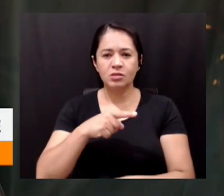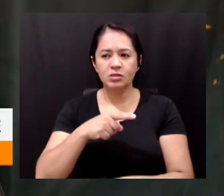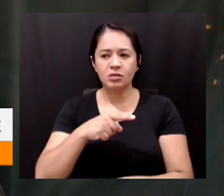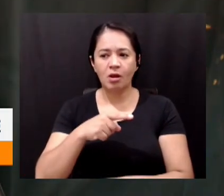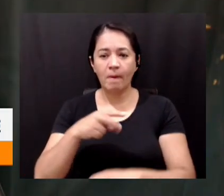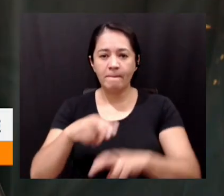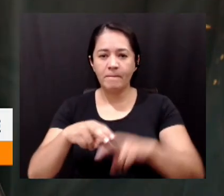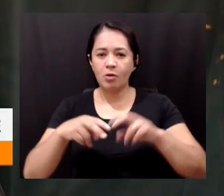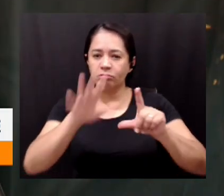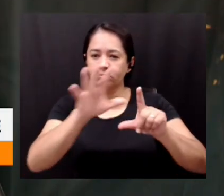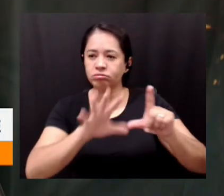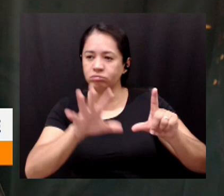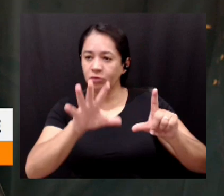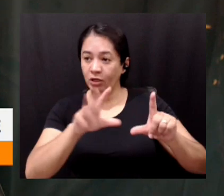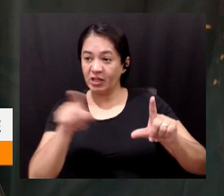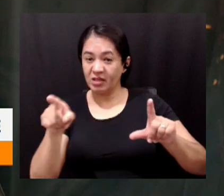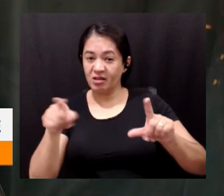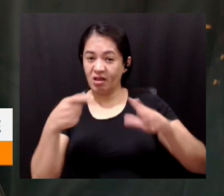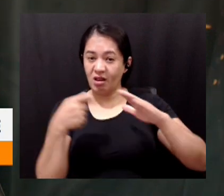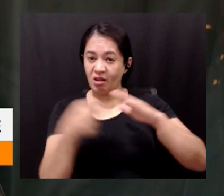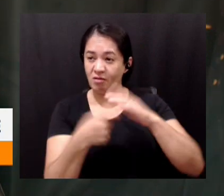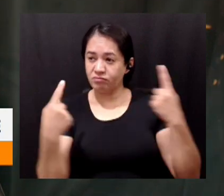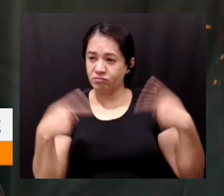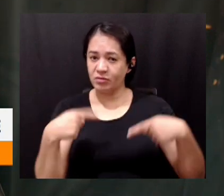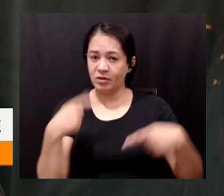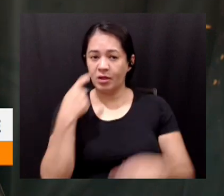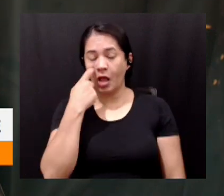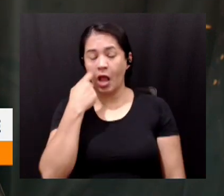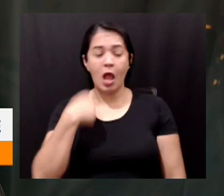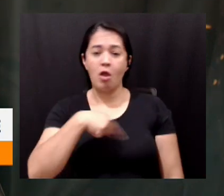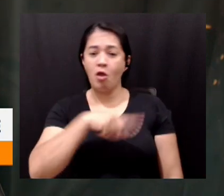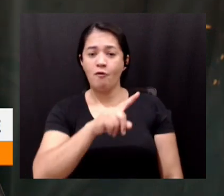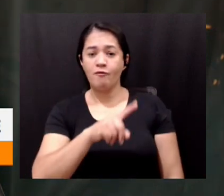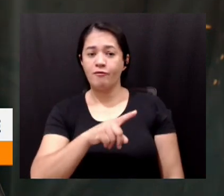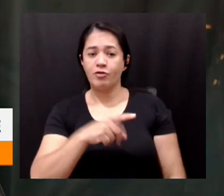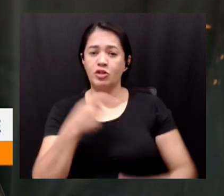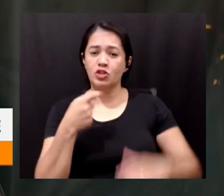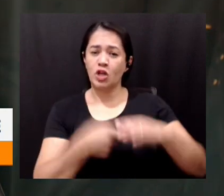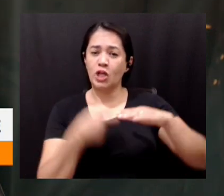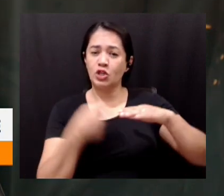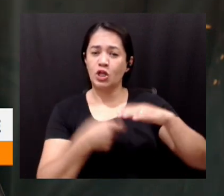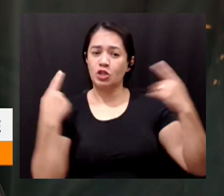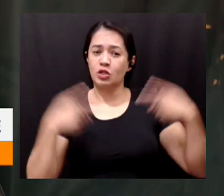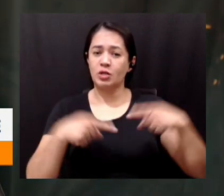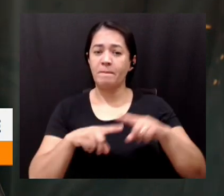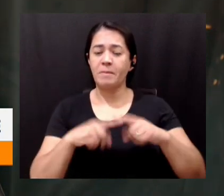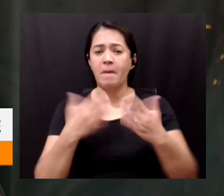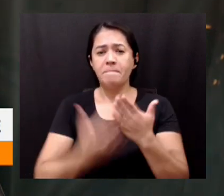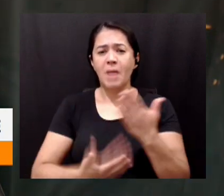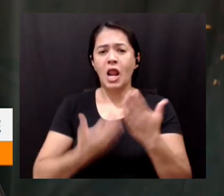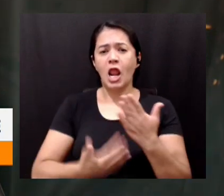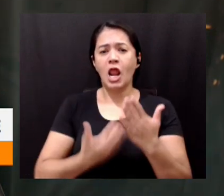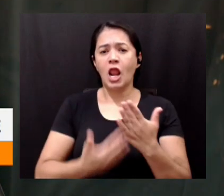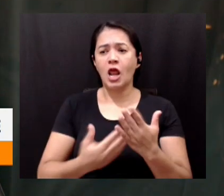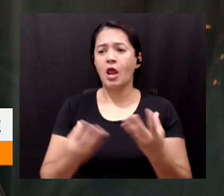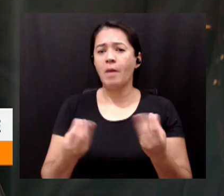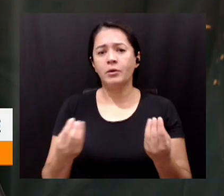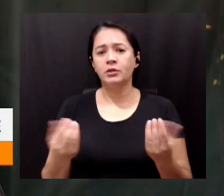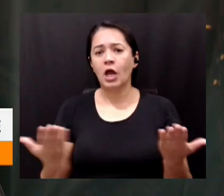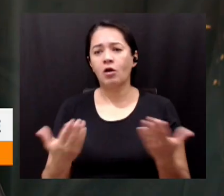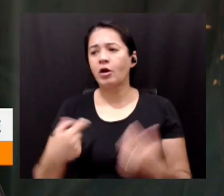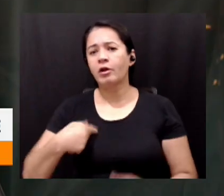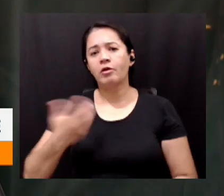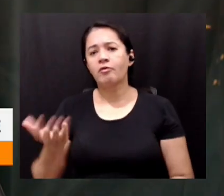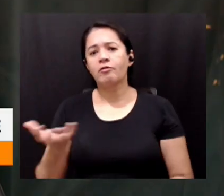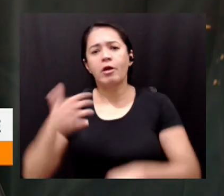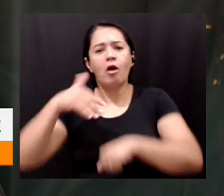tipo, jogou? Um exemplo, eu fui lá, eu joguei, daí eu, perdi muito, e eu quero culpar a casa de apostas. E